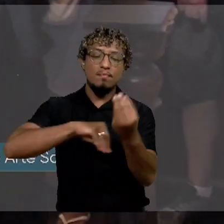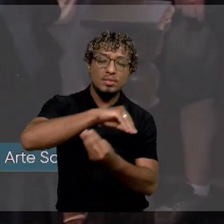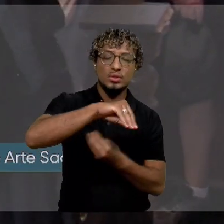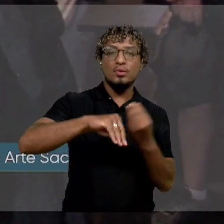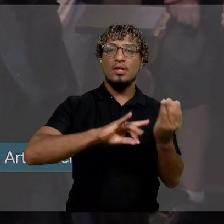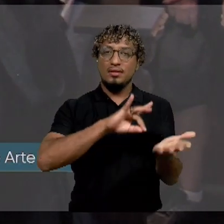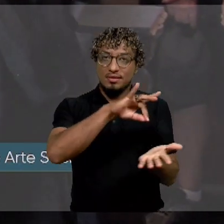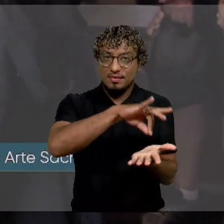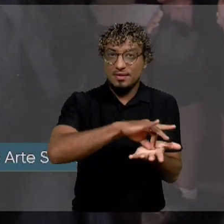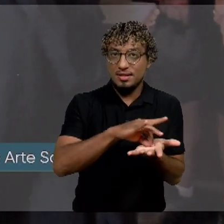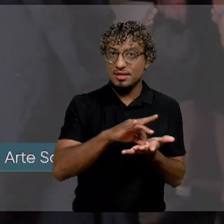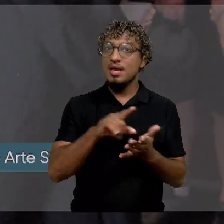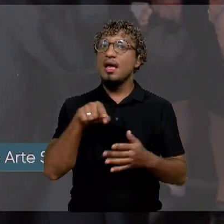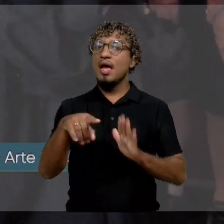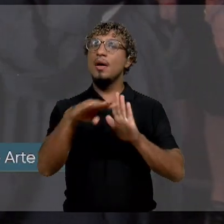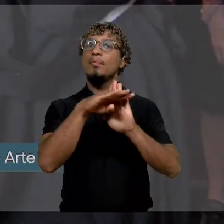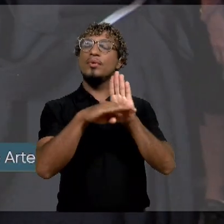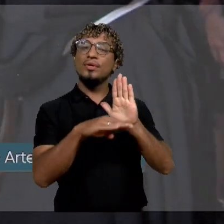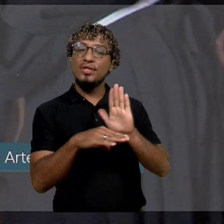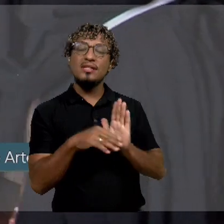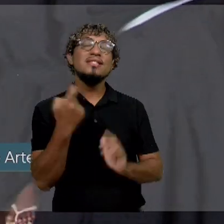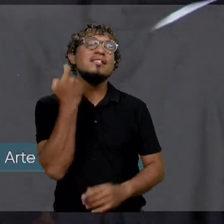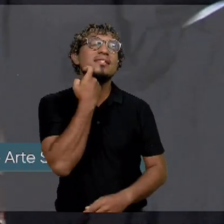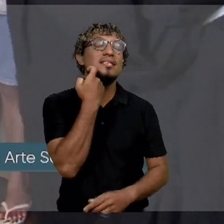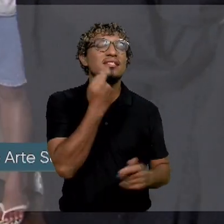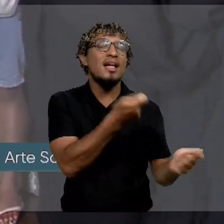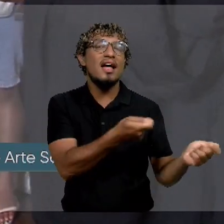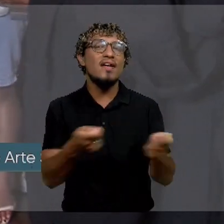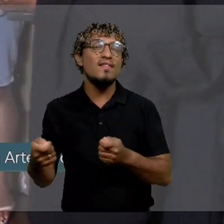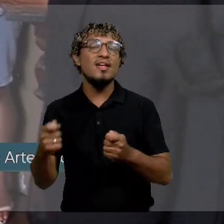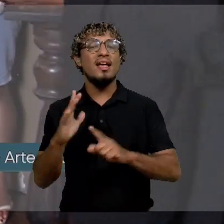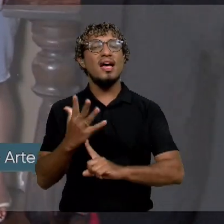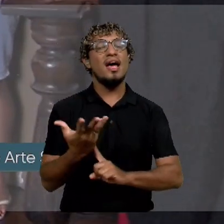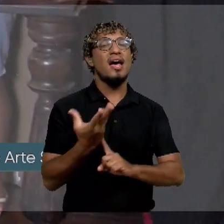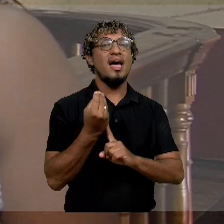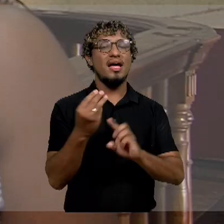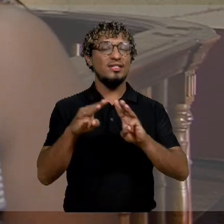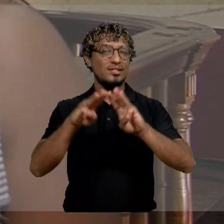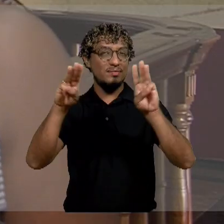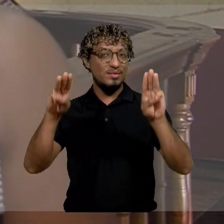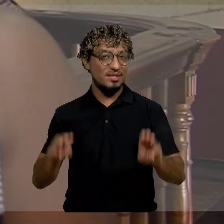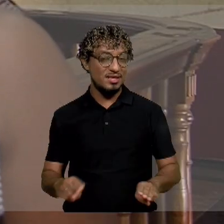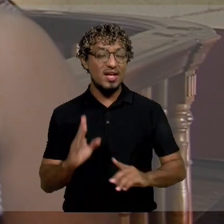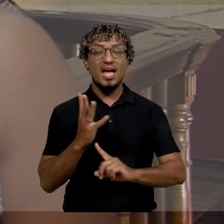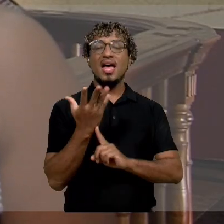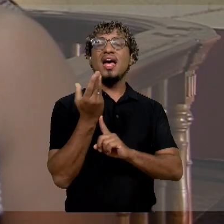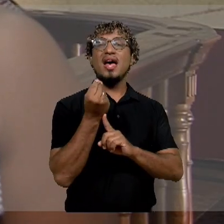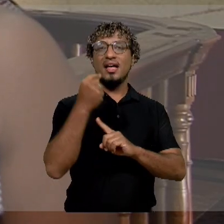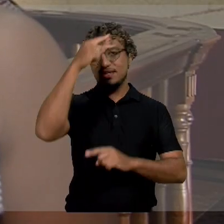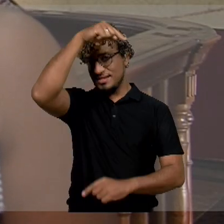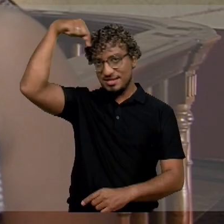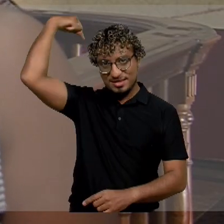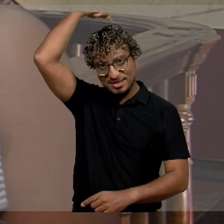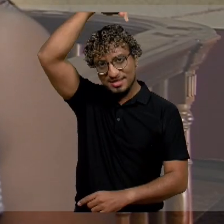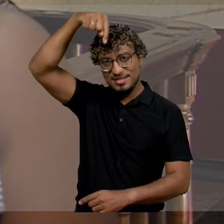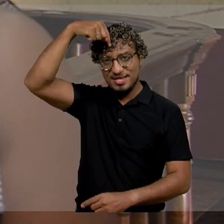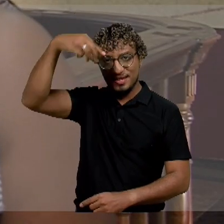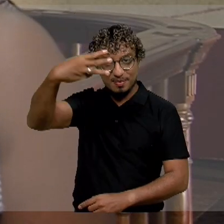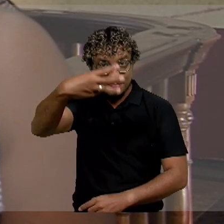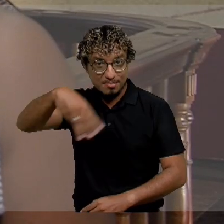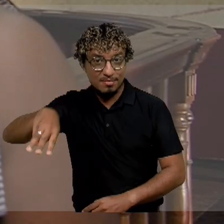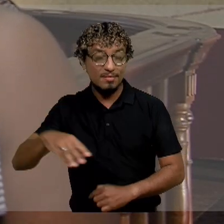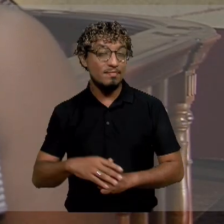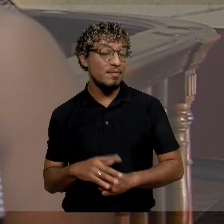acontecer todas as sextas-feiras do mês de julho no Museu de Arte Sacra do Maranhão. A gente quis trazer uma